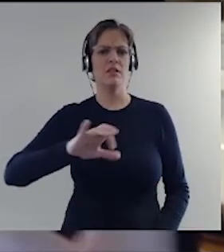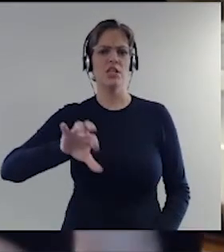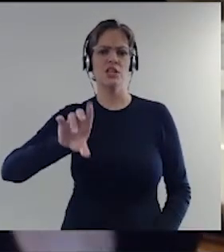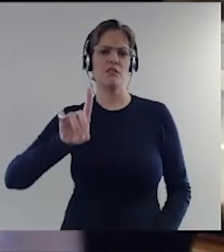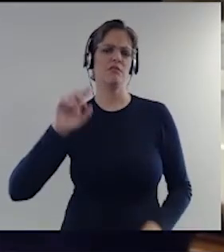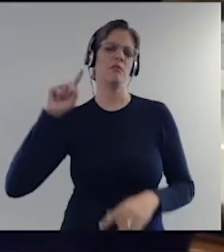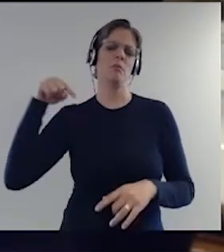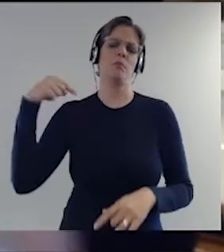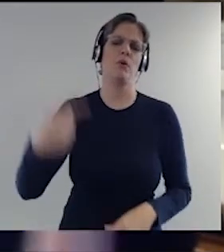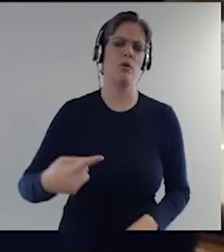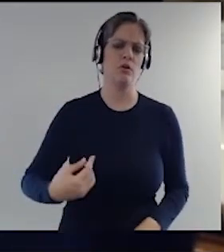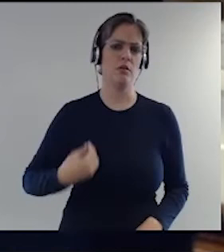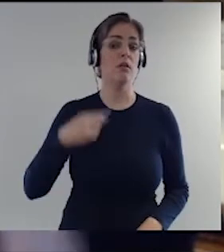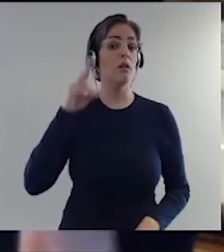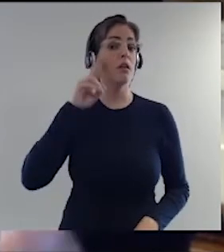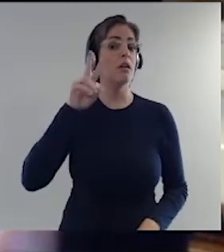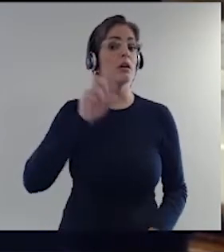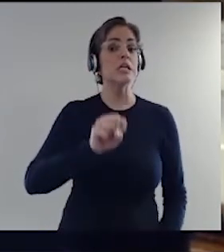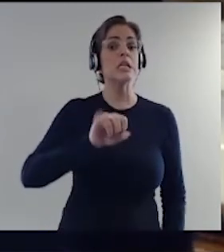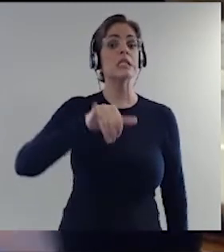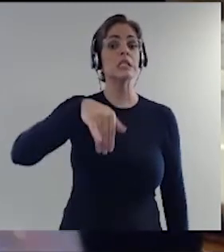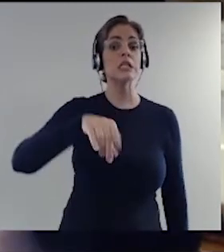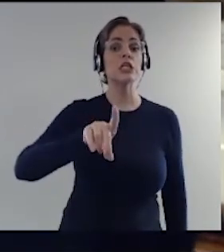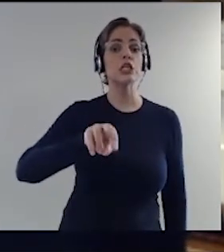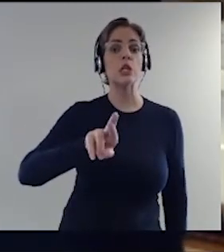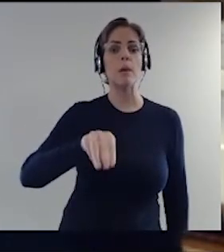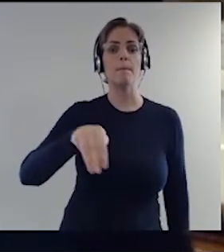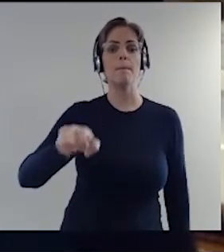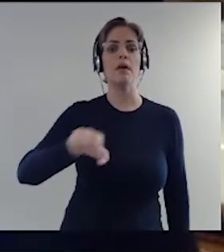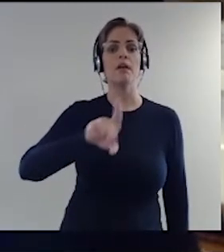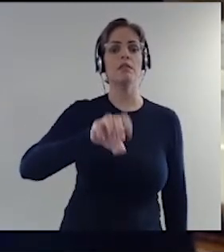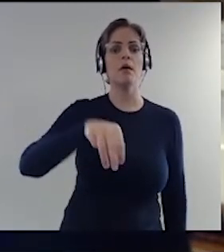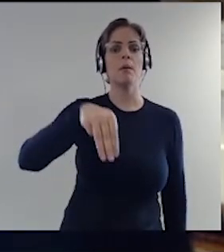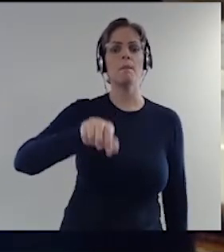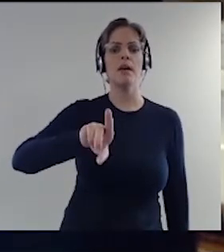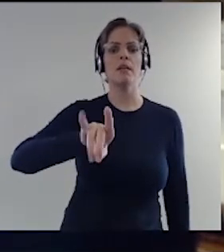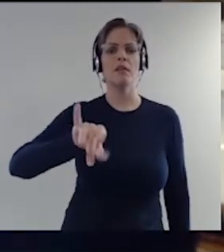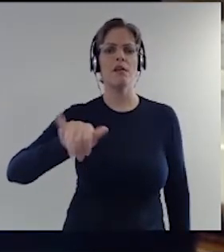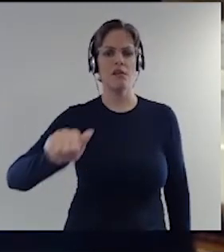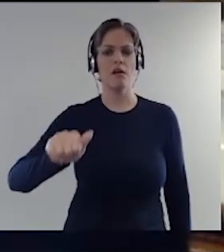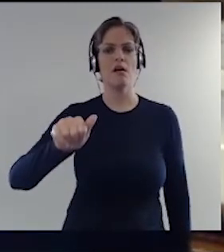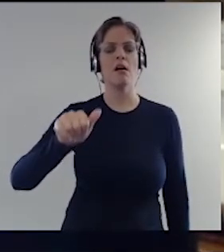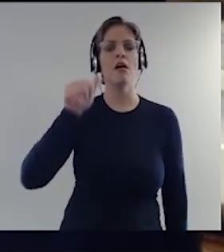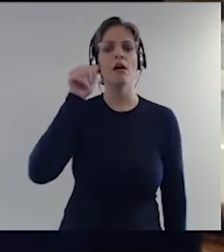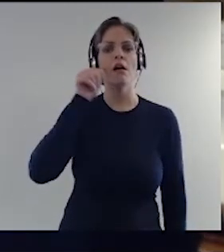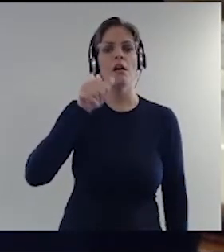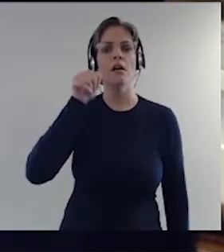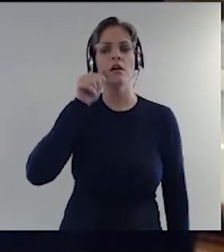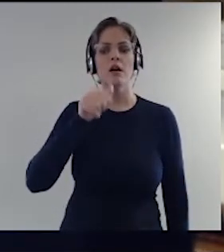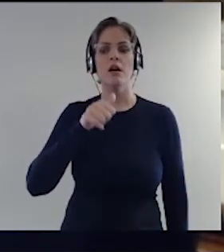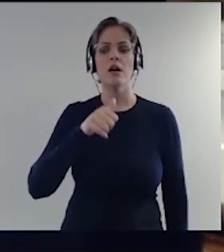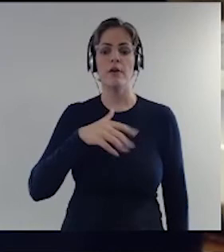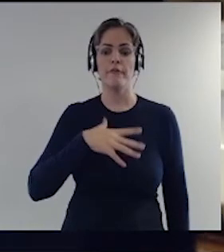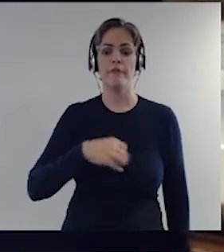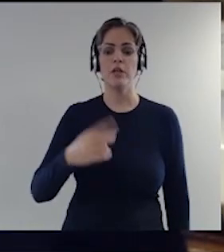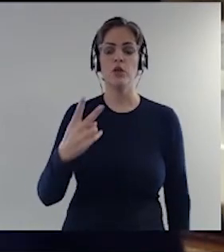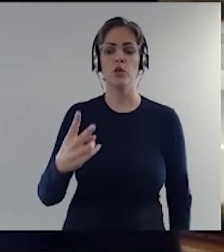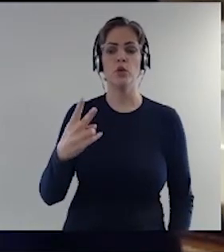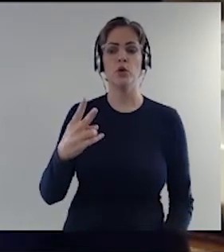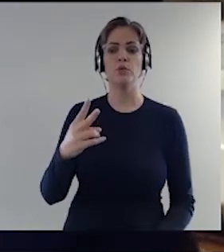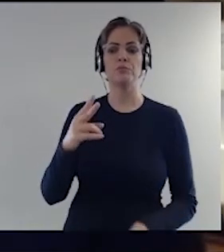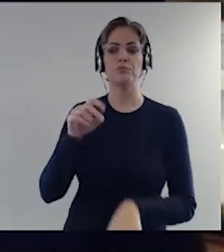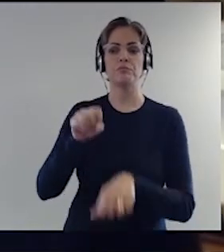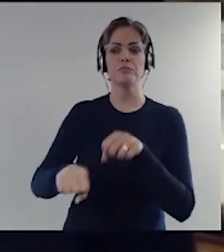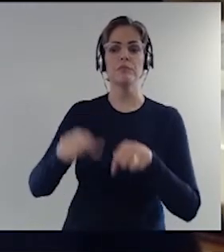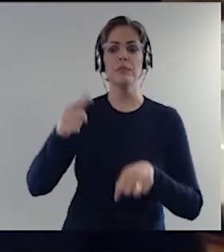nós lembrarmos da síndrome de Medea e a história conhecida de que ela degolou seus 2 filhos e matou a amante de